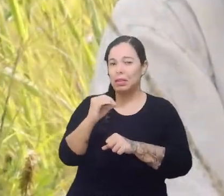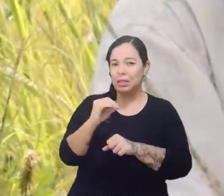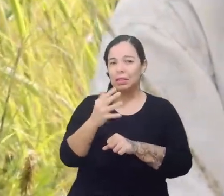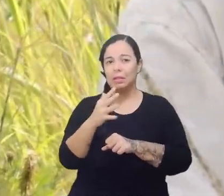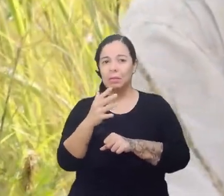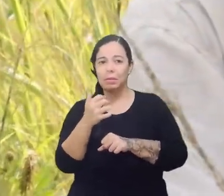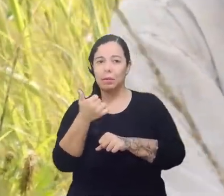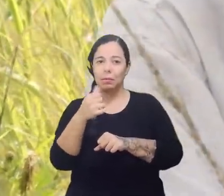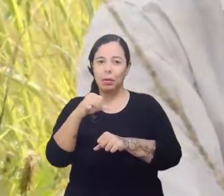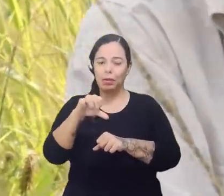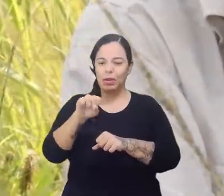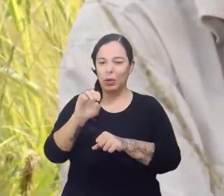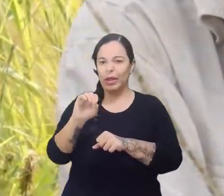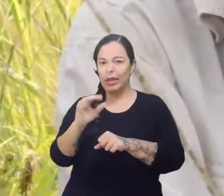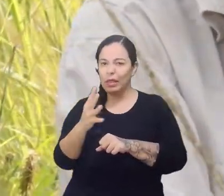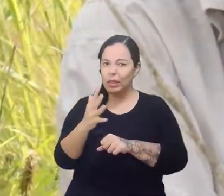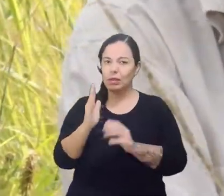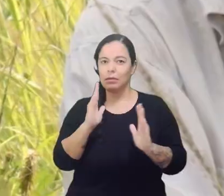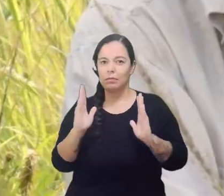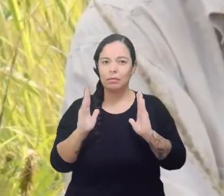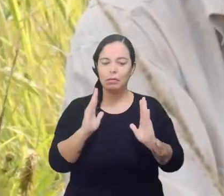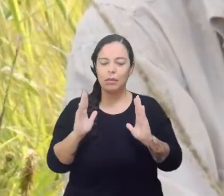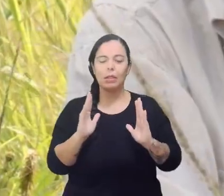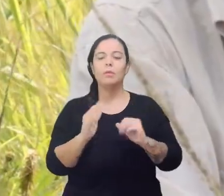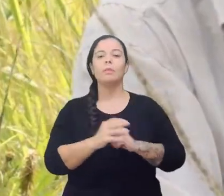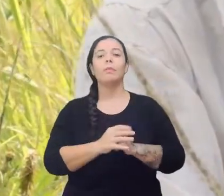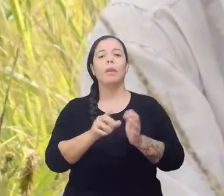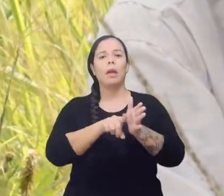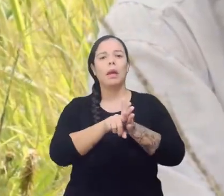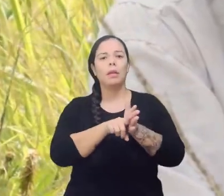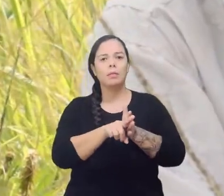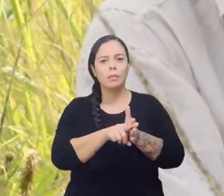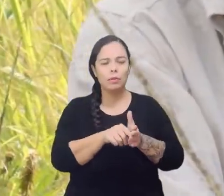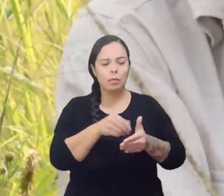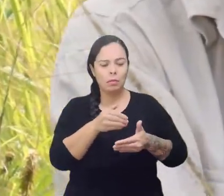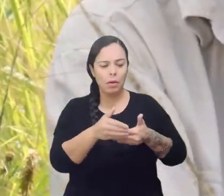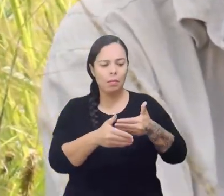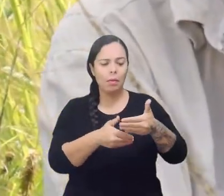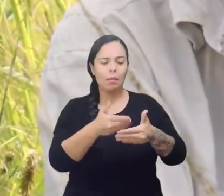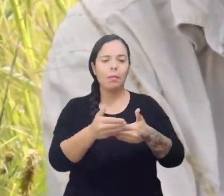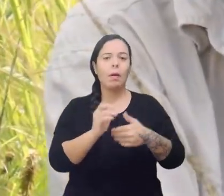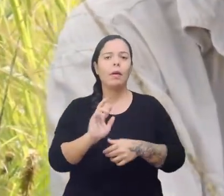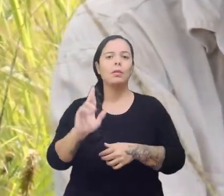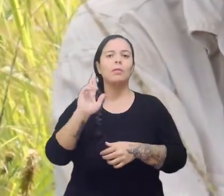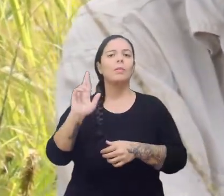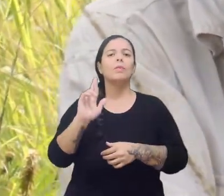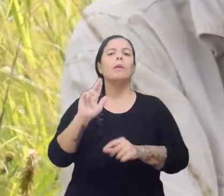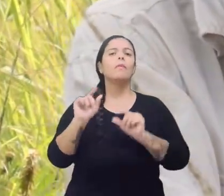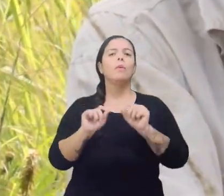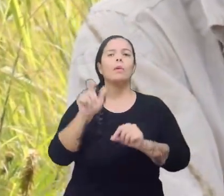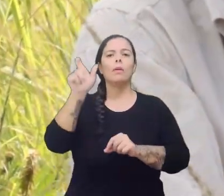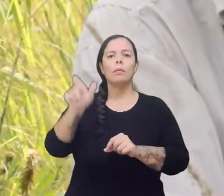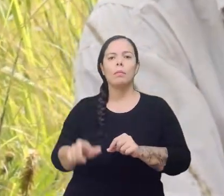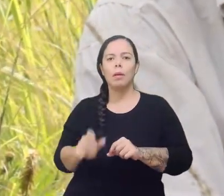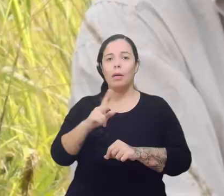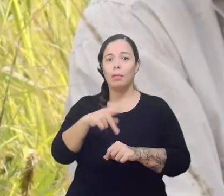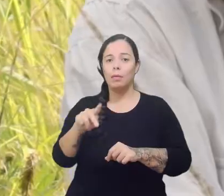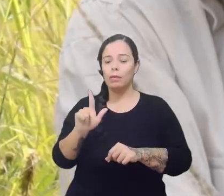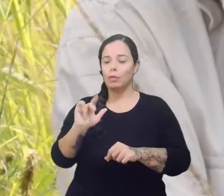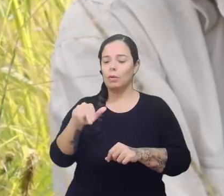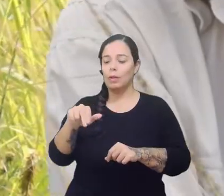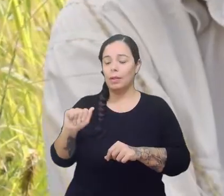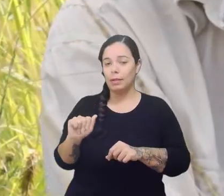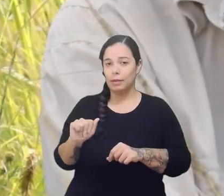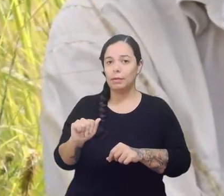as pesquisas foram capitaneadas pela professora Lina Knaip, uma professora do Museu Nacional,